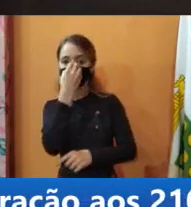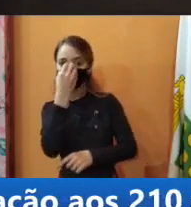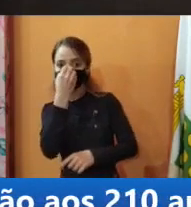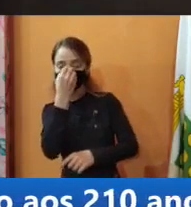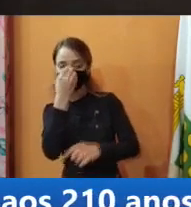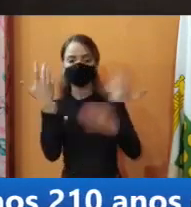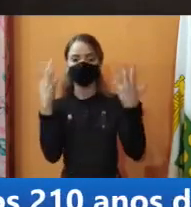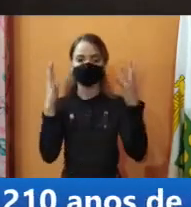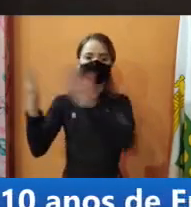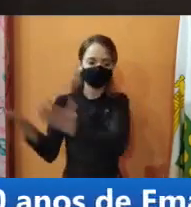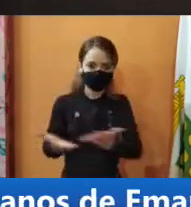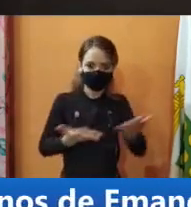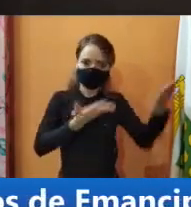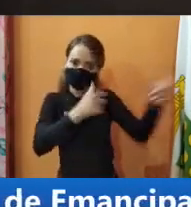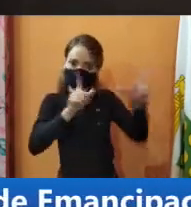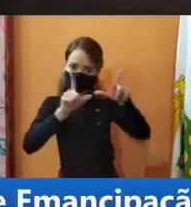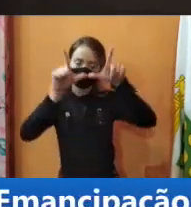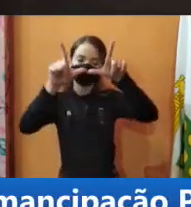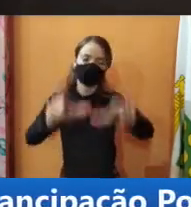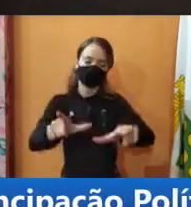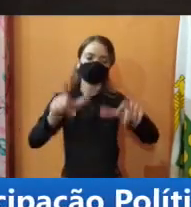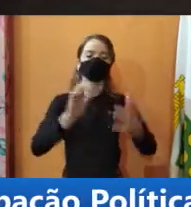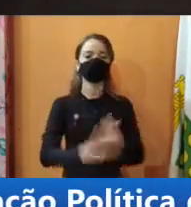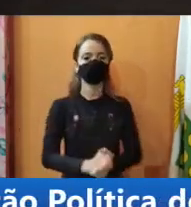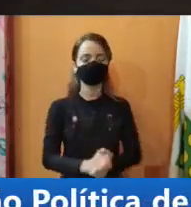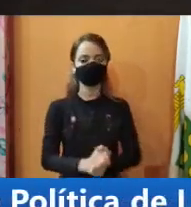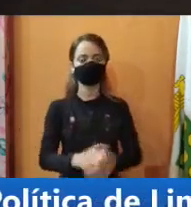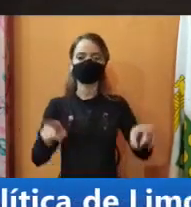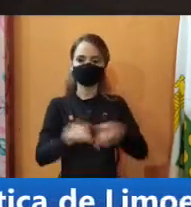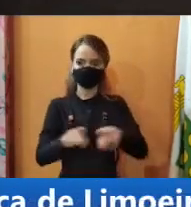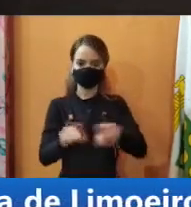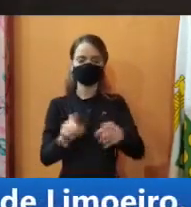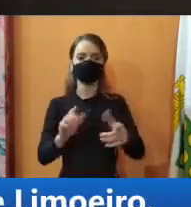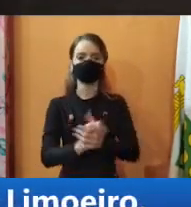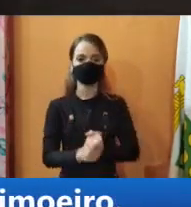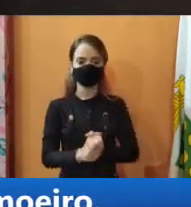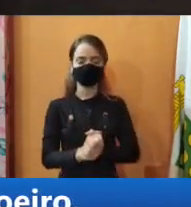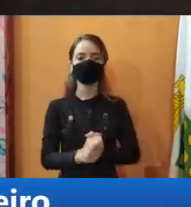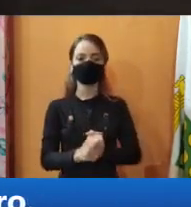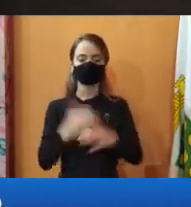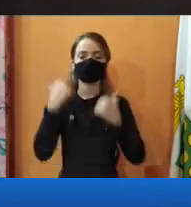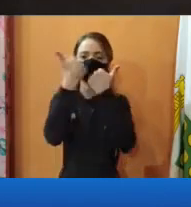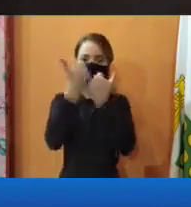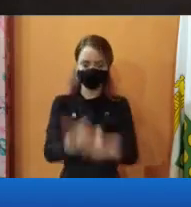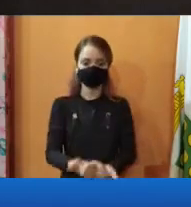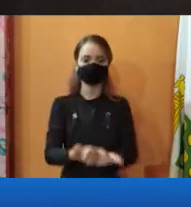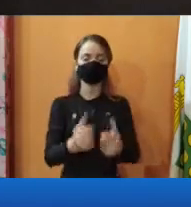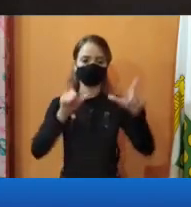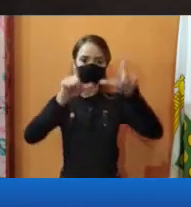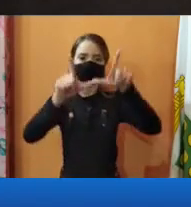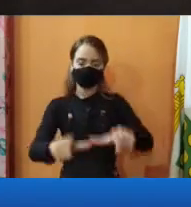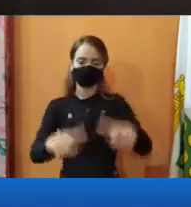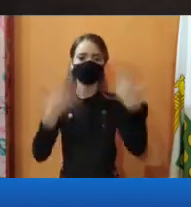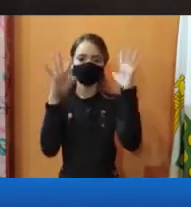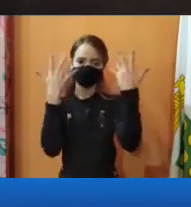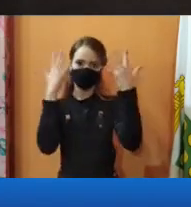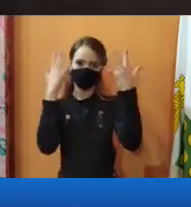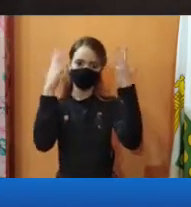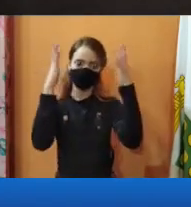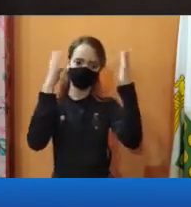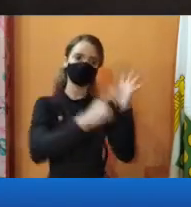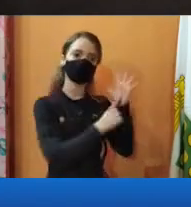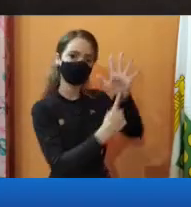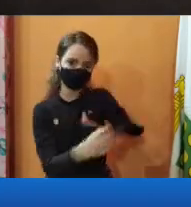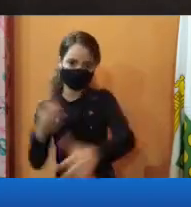Né? Um não separa do outro. Lá vem ele para receber também das mãos do vice-prefeito Zé Linena a sua homenagem dessa